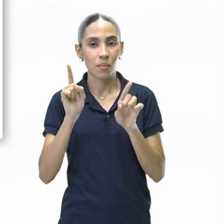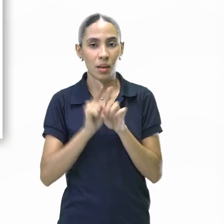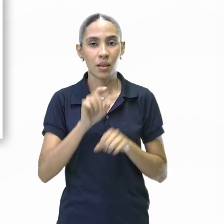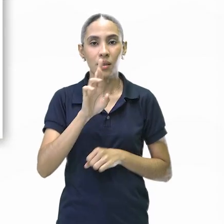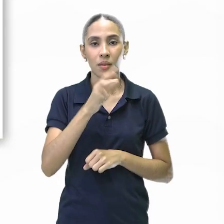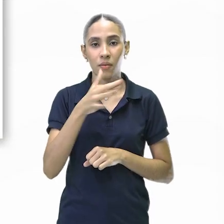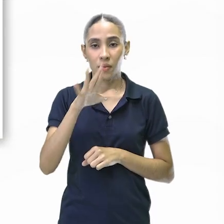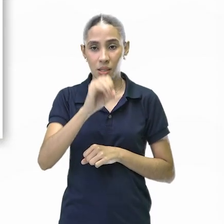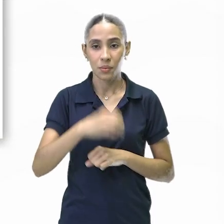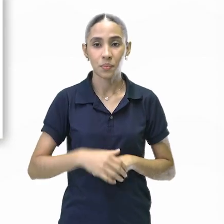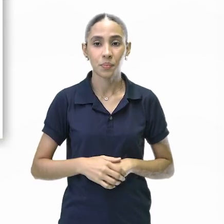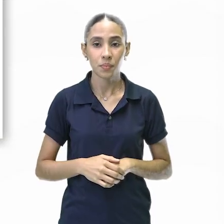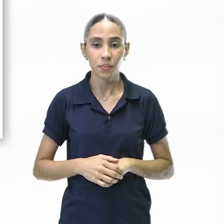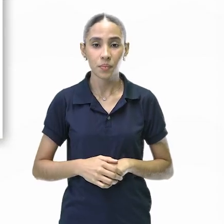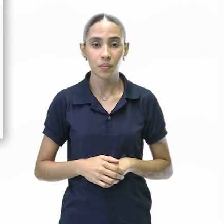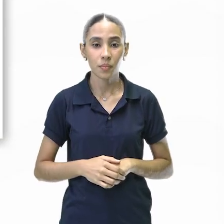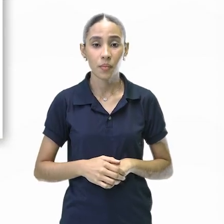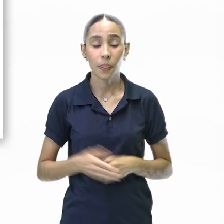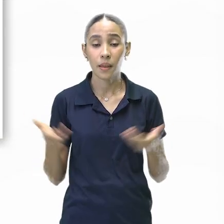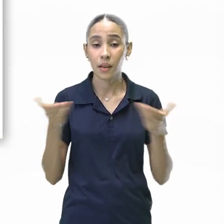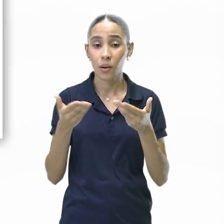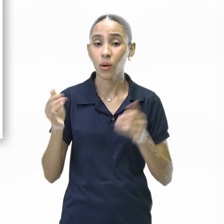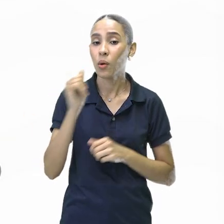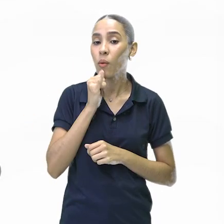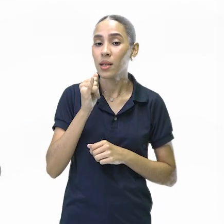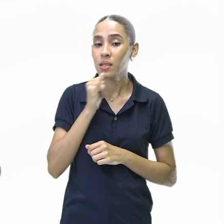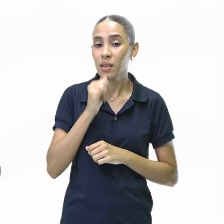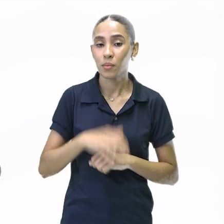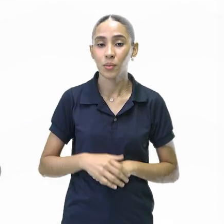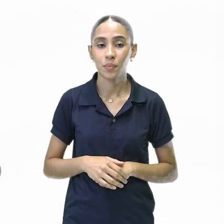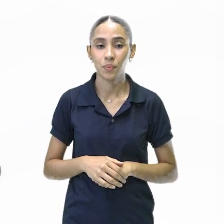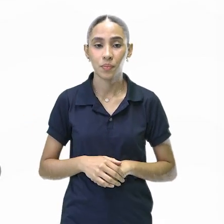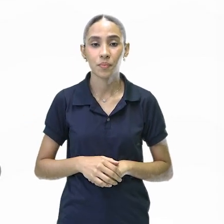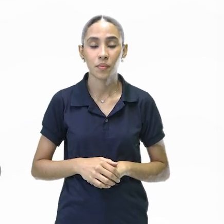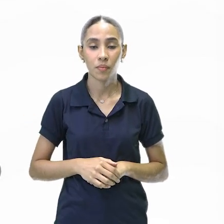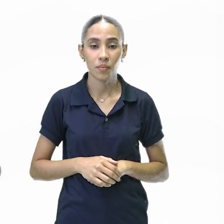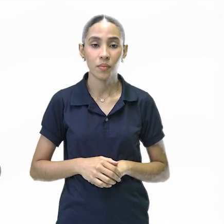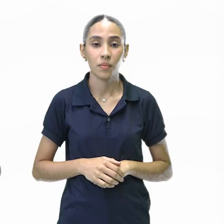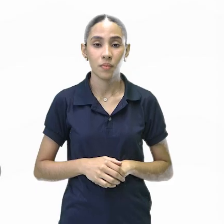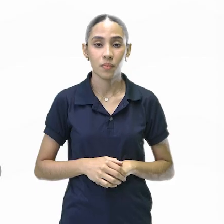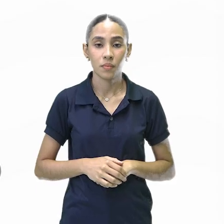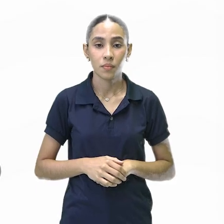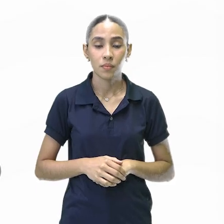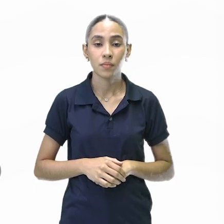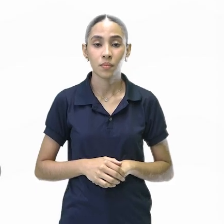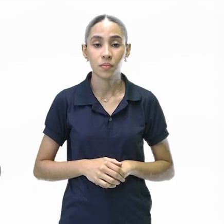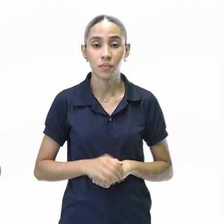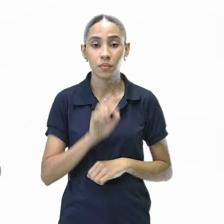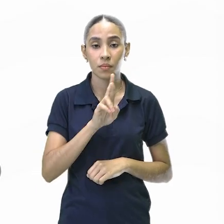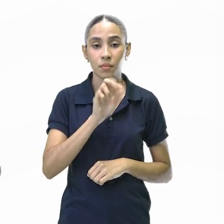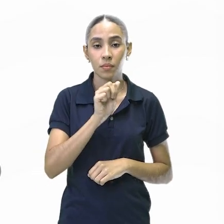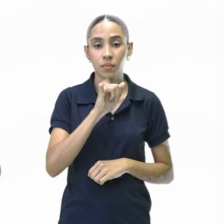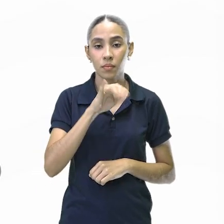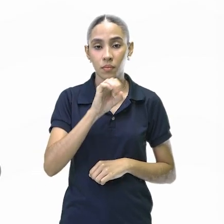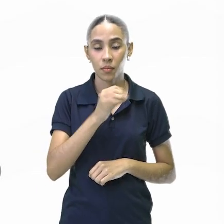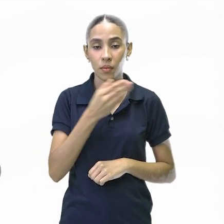refração. E agora o nosso exemplo sobre refração, o exemplo número 2. Um raio